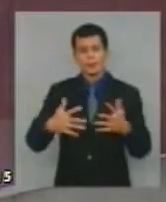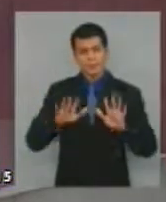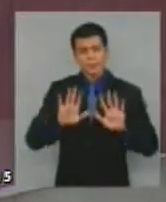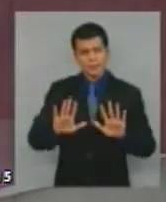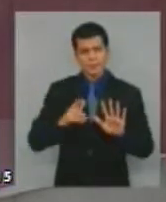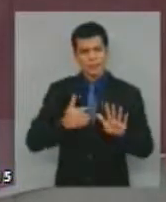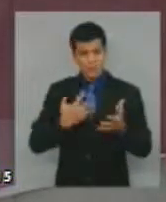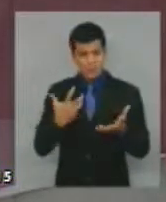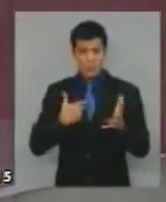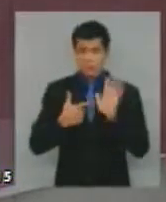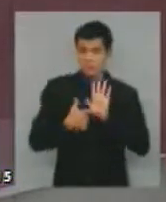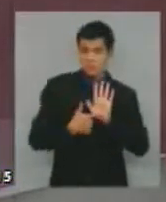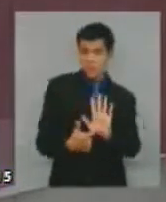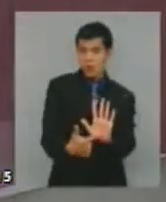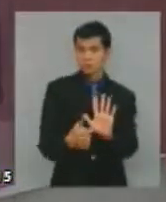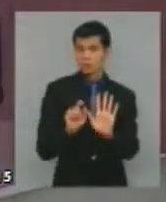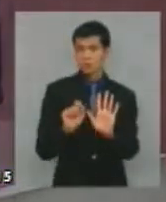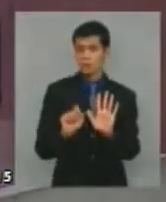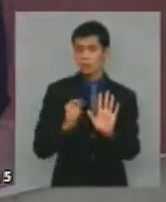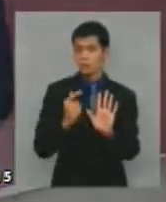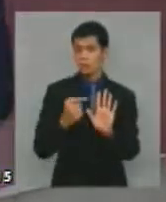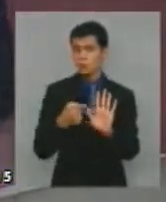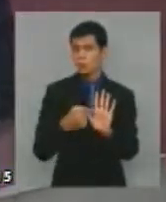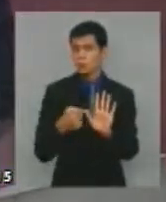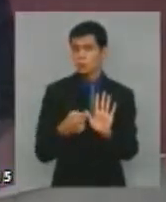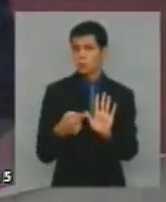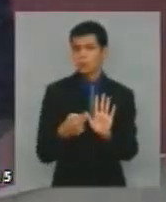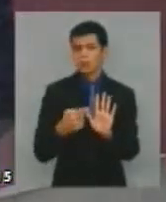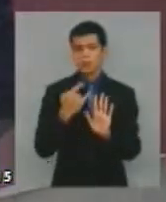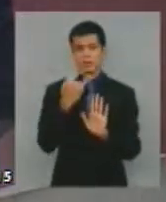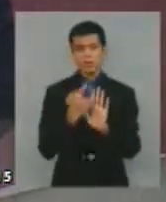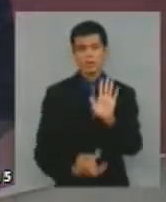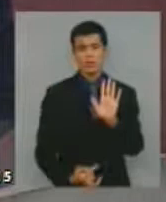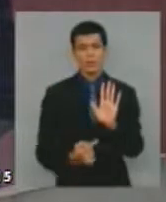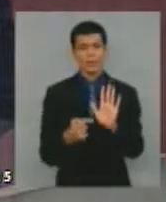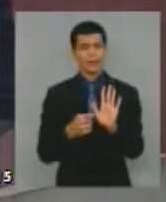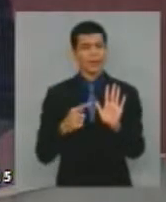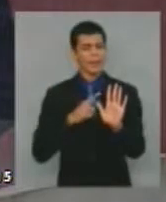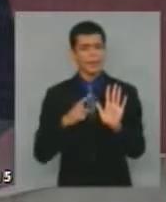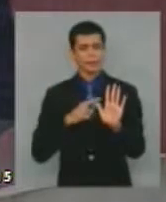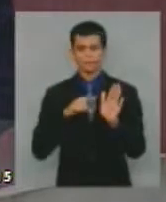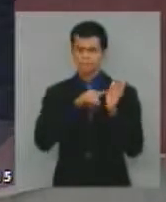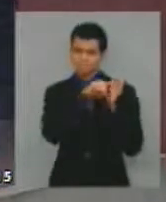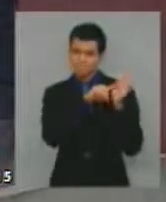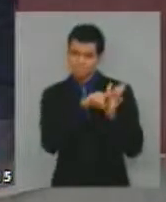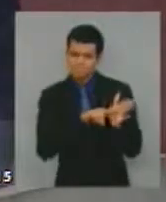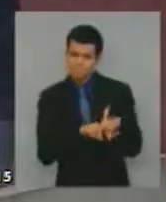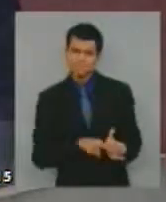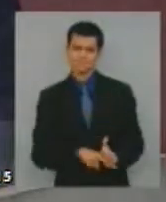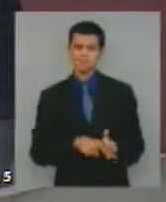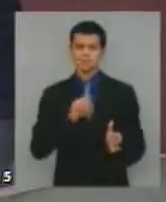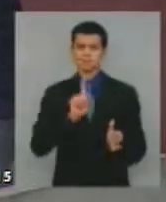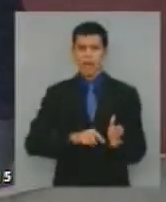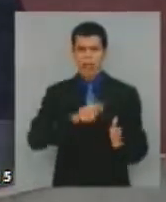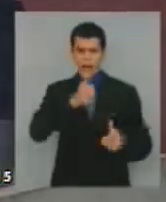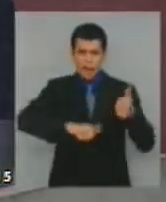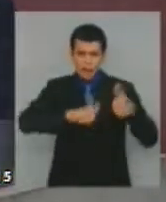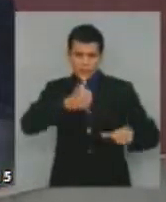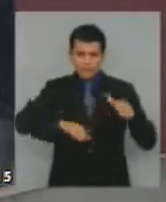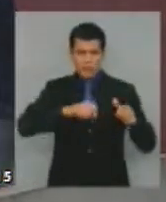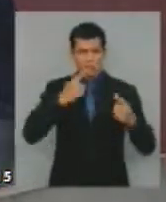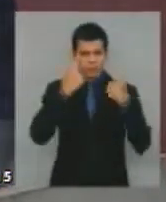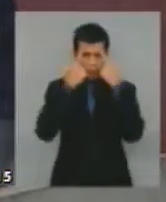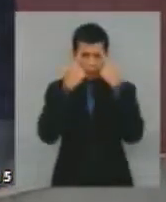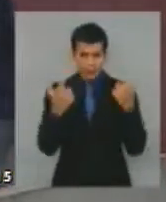larga pesquisa feita pelo Laboratório da Análise de Violências, o